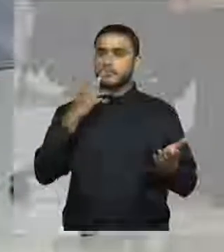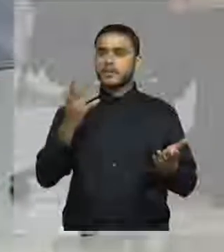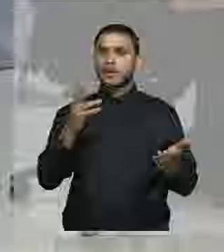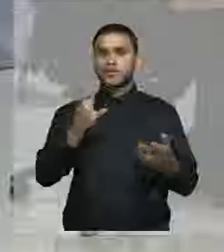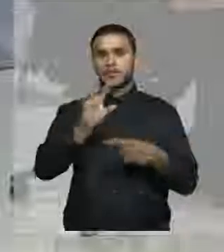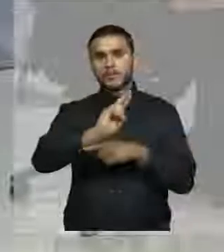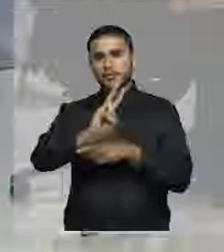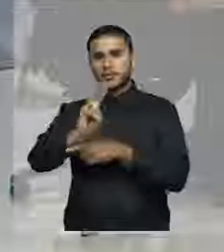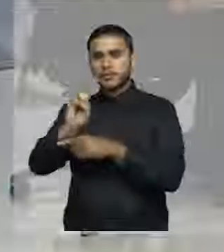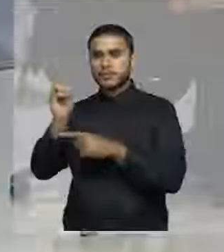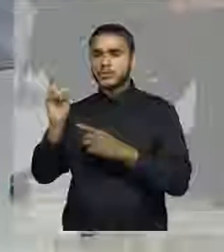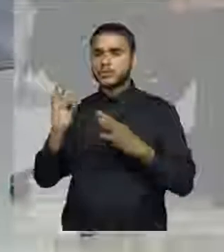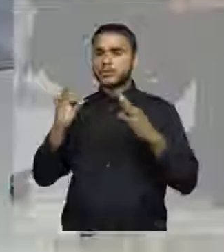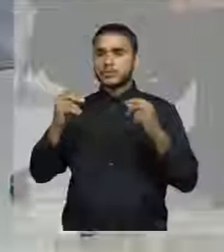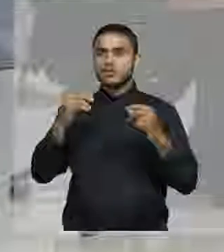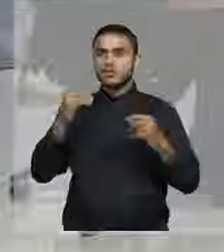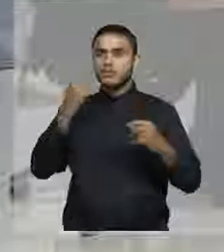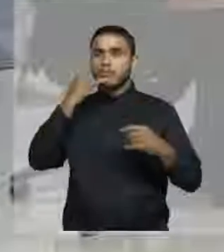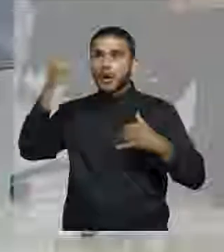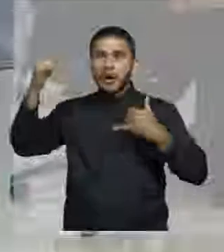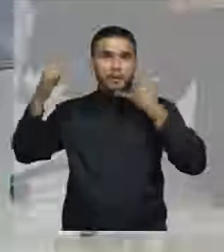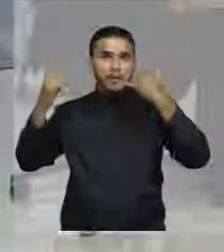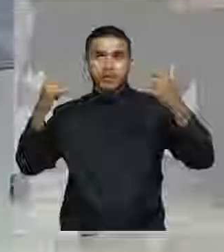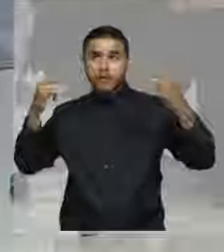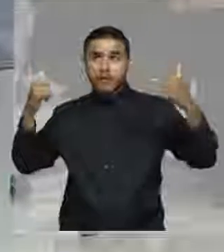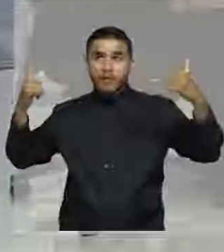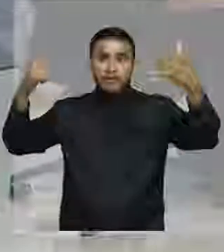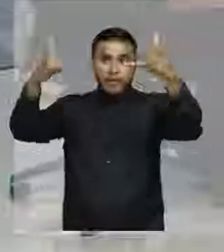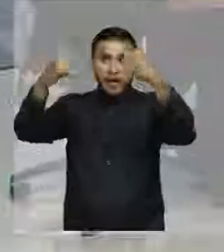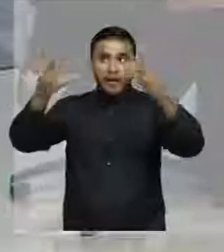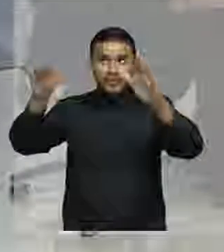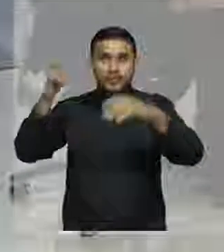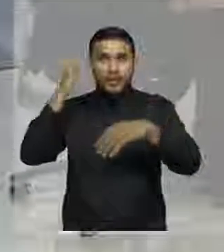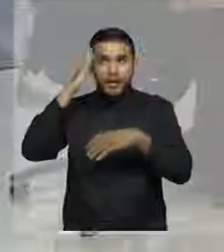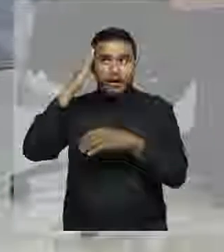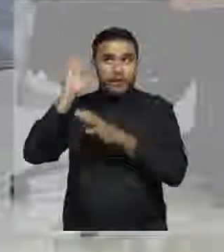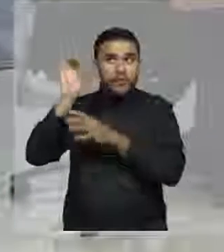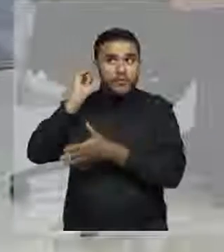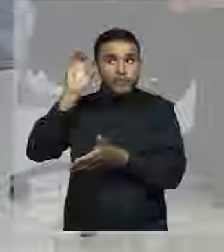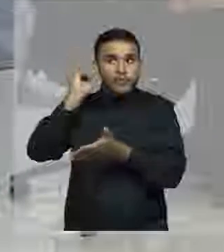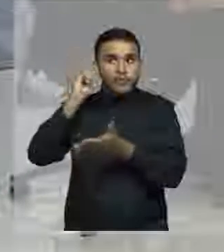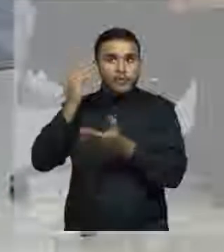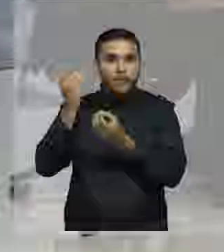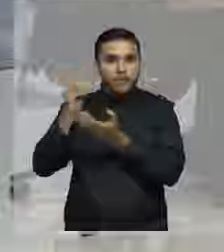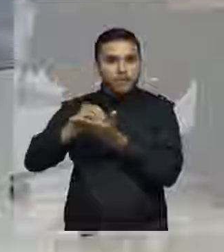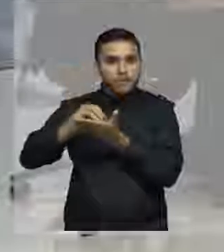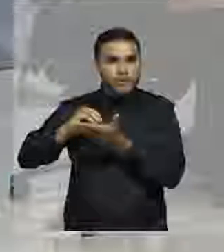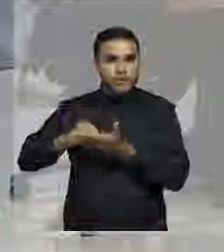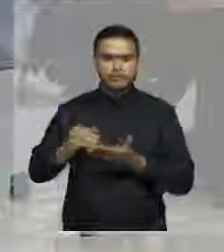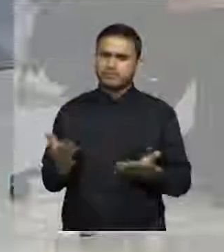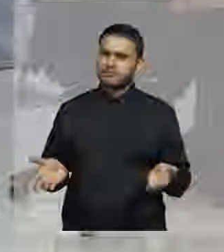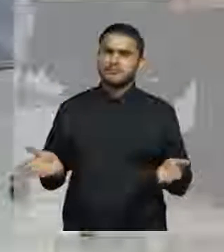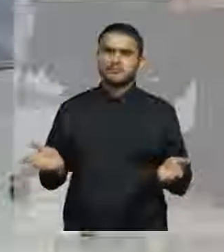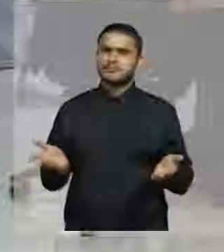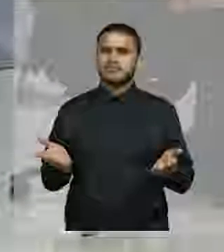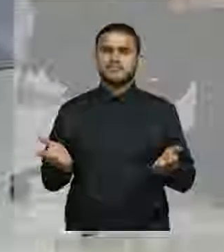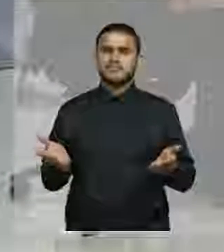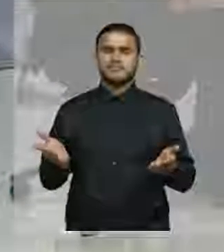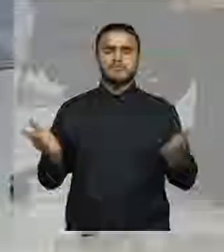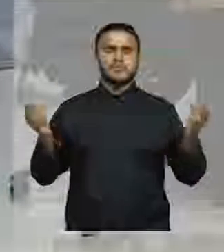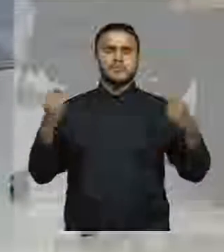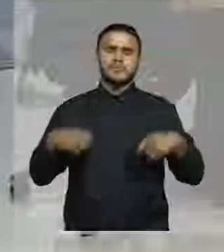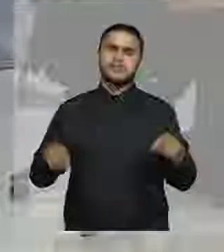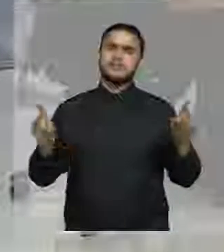parlatório, que vai gravar as conversas entre os presos. Para que dizer isto? Se trata de algo que requer